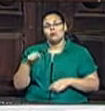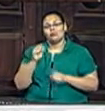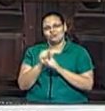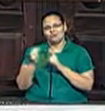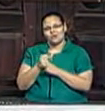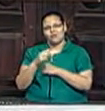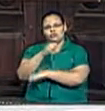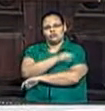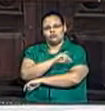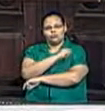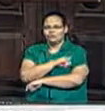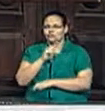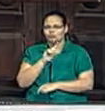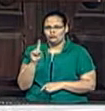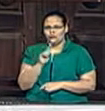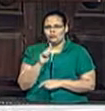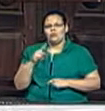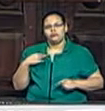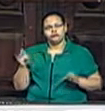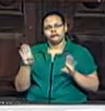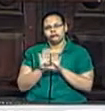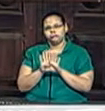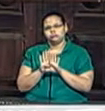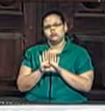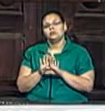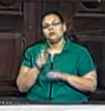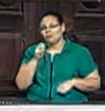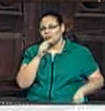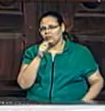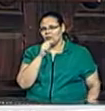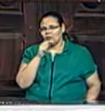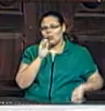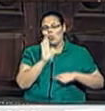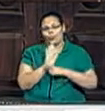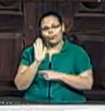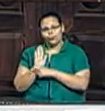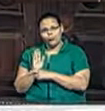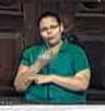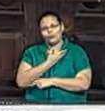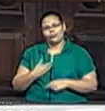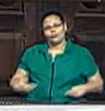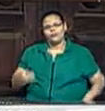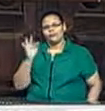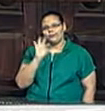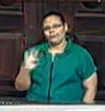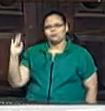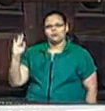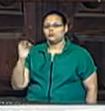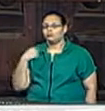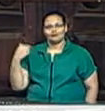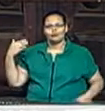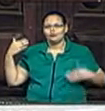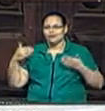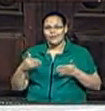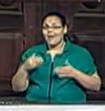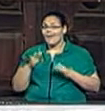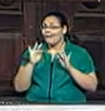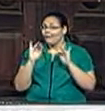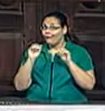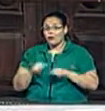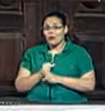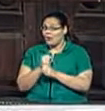Janeiro. Nós não fechamos esse ano sem o apoio do governo federal. Nós não chegaremos ao final do ano,